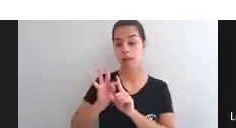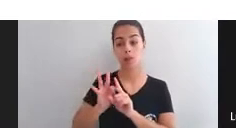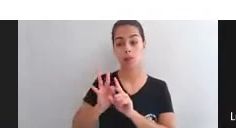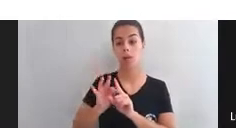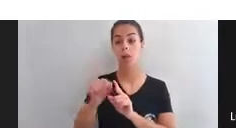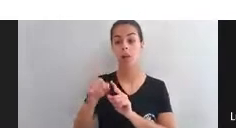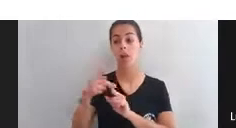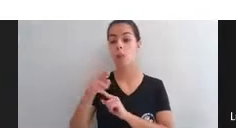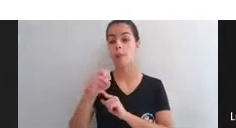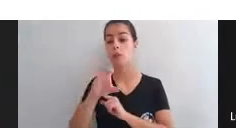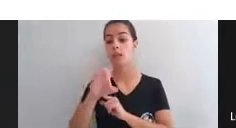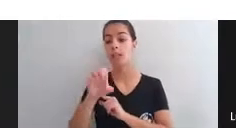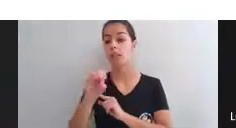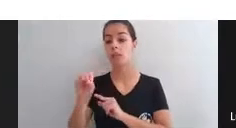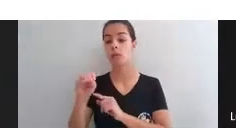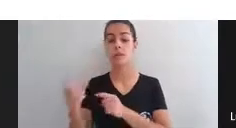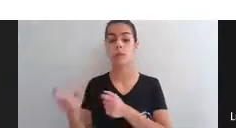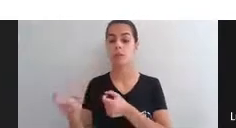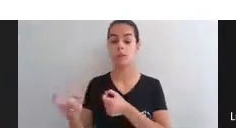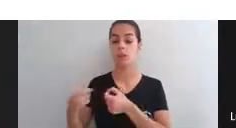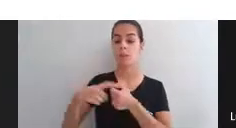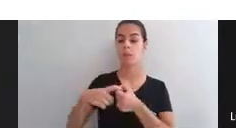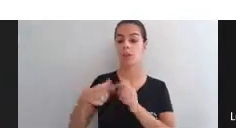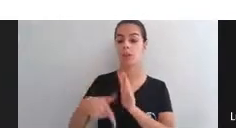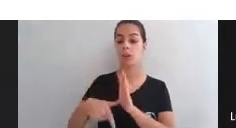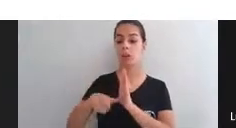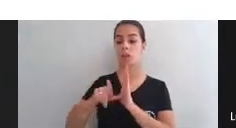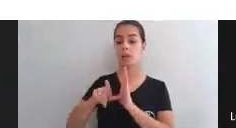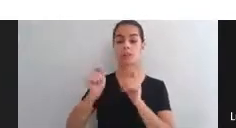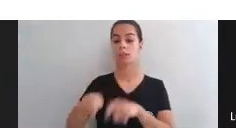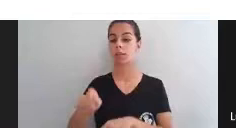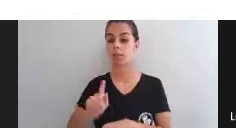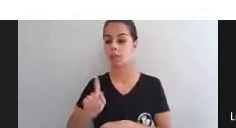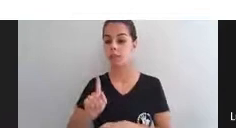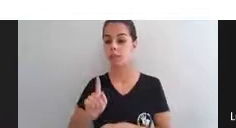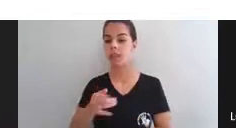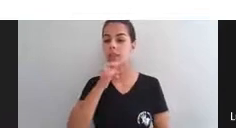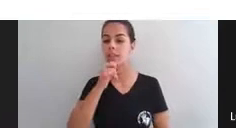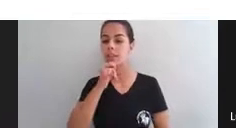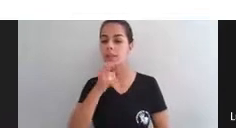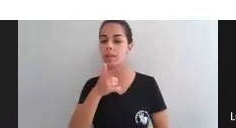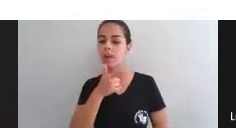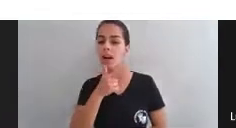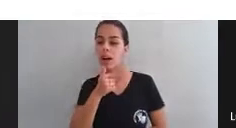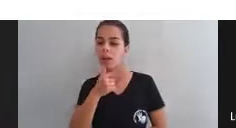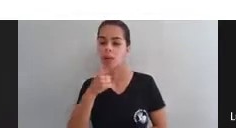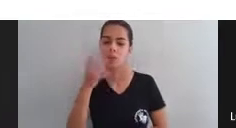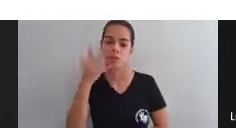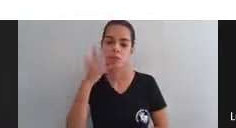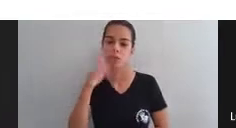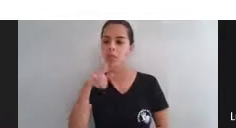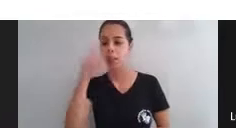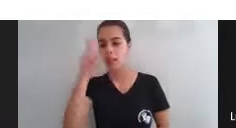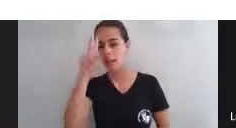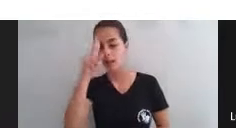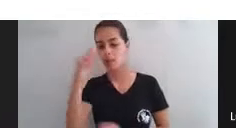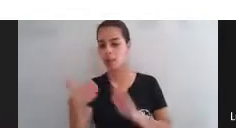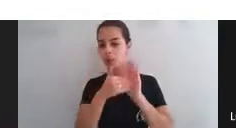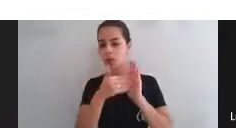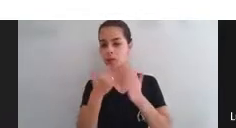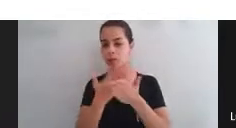né? É aquele trem lá da água. Não sei se vocês lembram daquele exemplo que eu dei na última aula. Se a gente